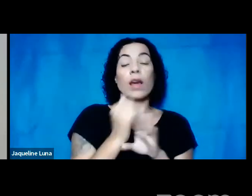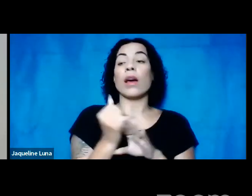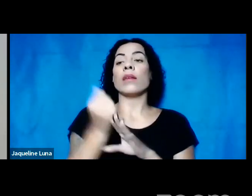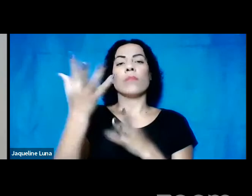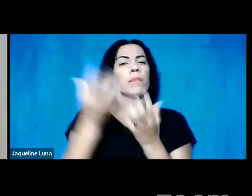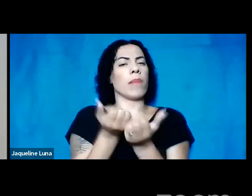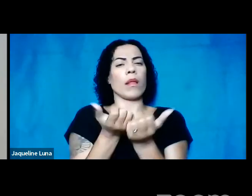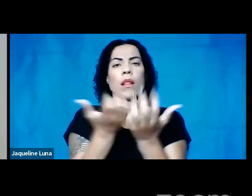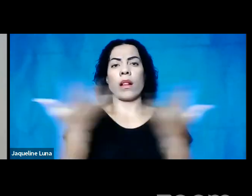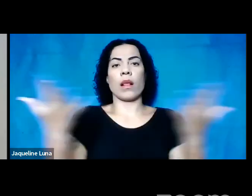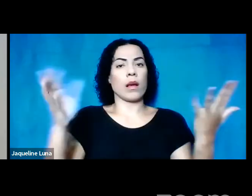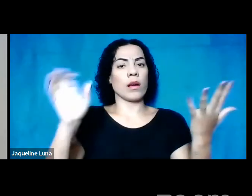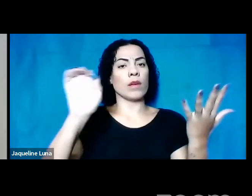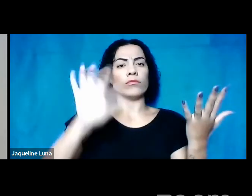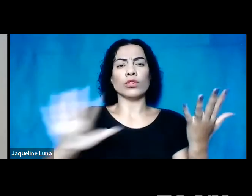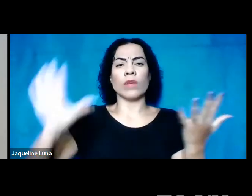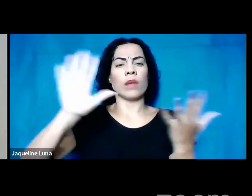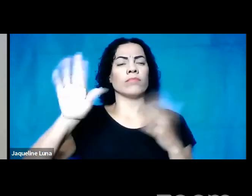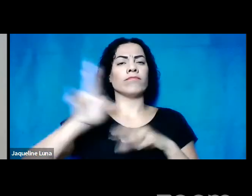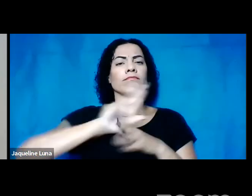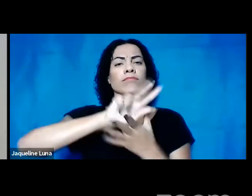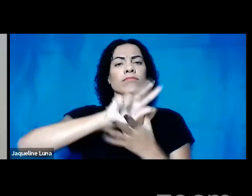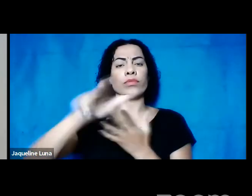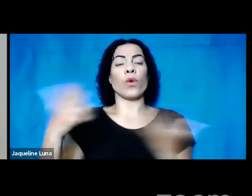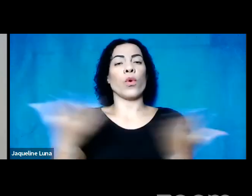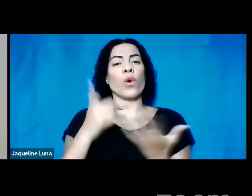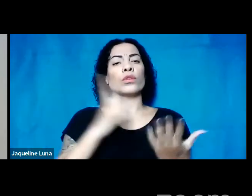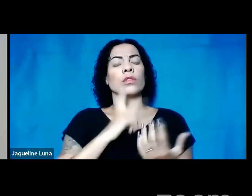Ele também passa hoje no Espírito Santo.